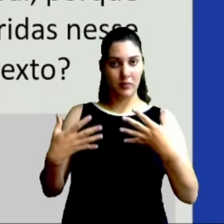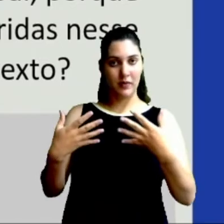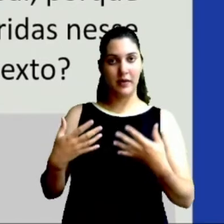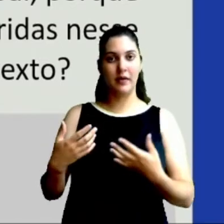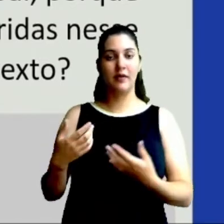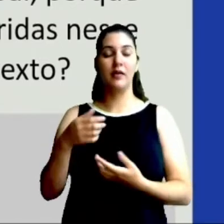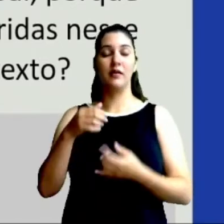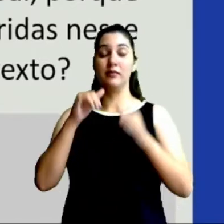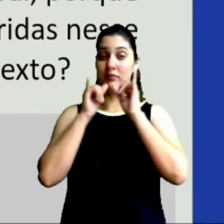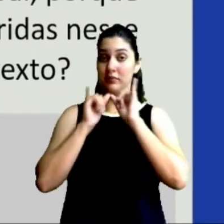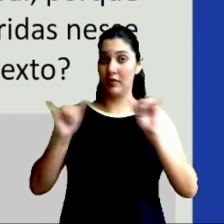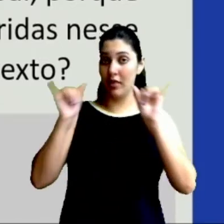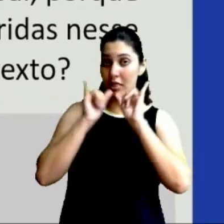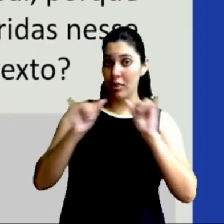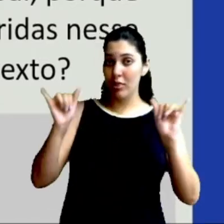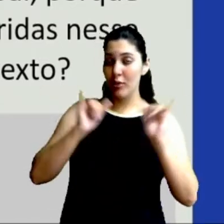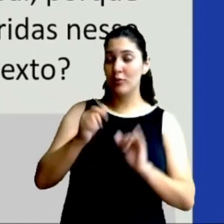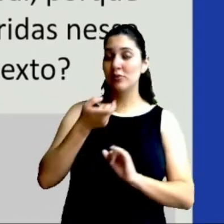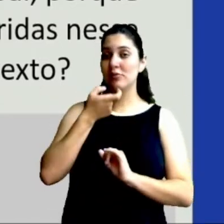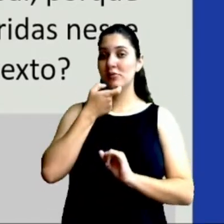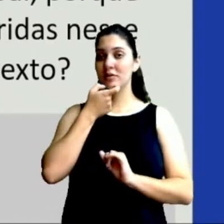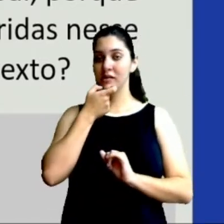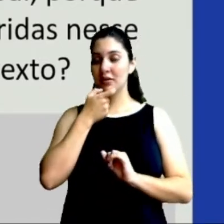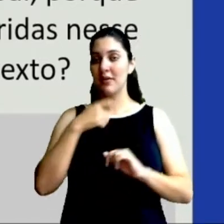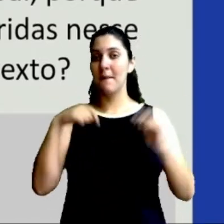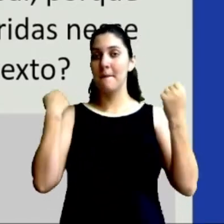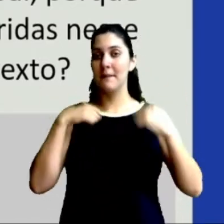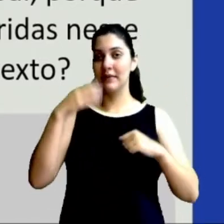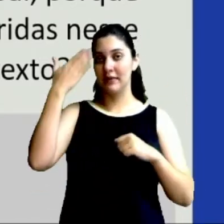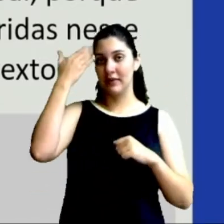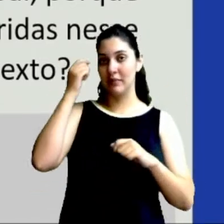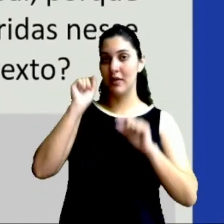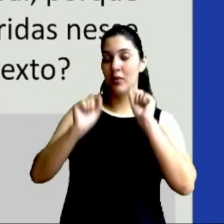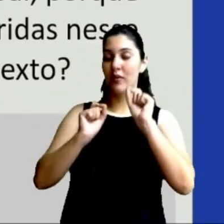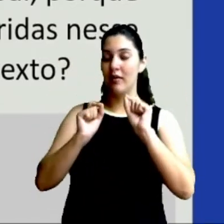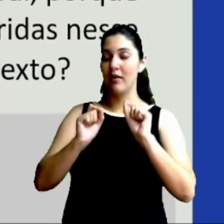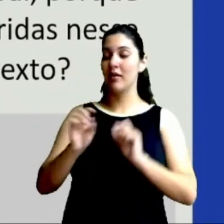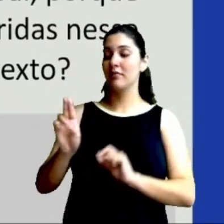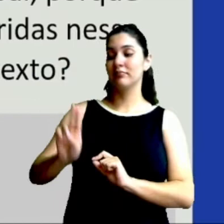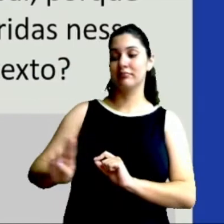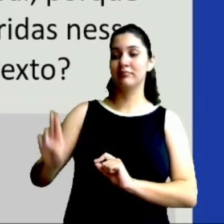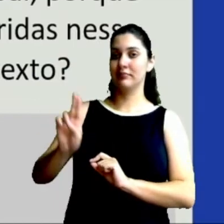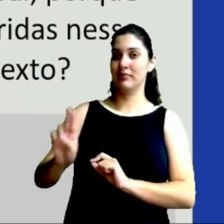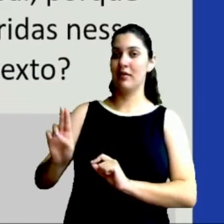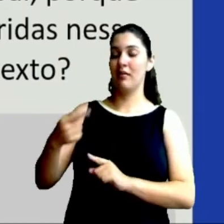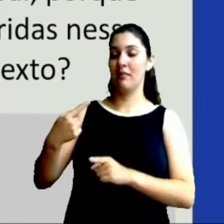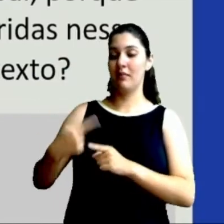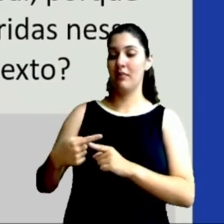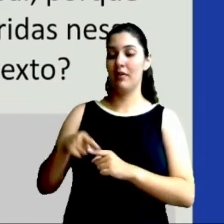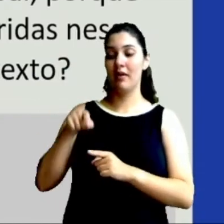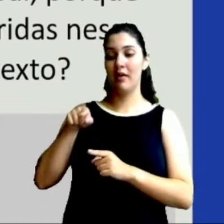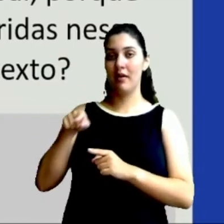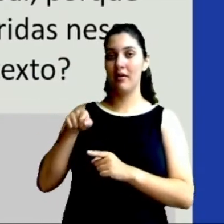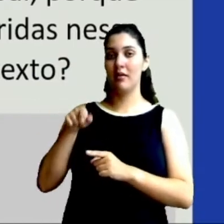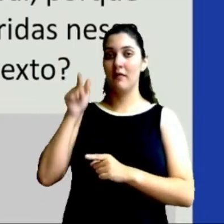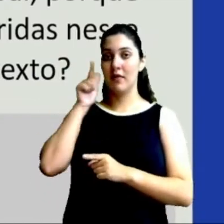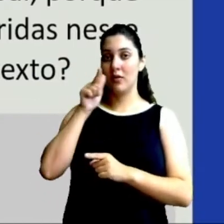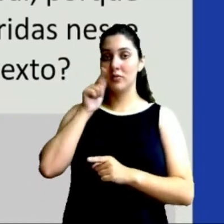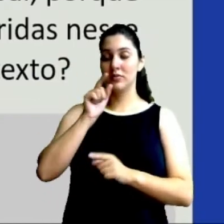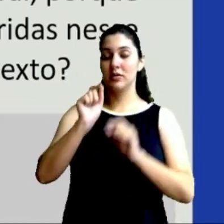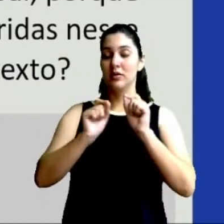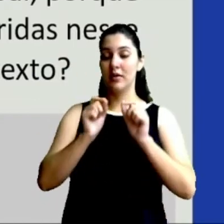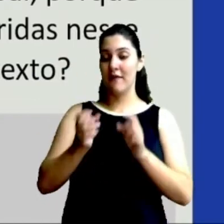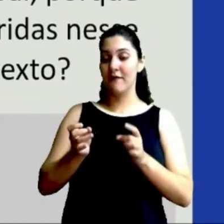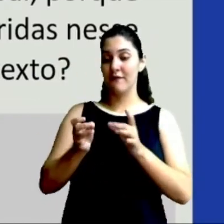advertisement ou anúncio em inglês, a gente precisa saber também usar. porque é ele quem vai conseguir vender